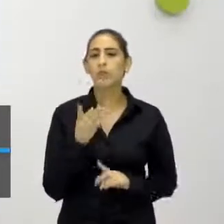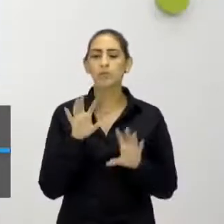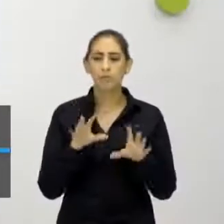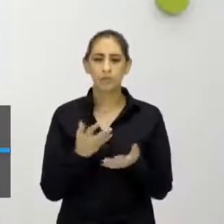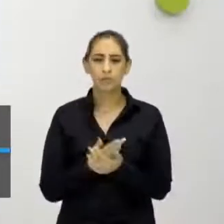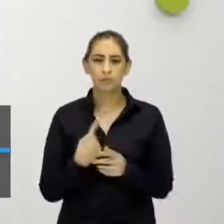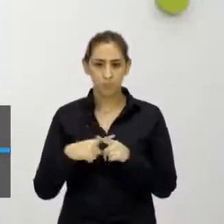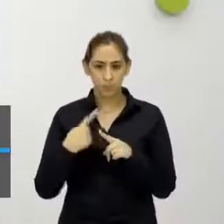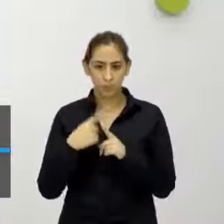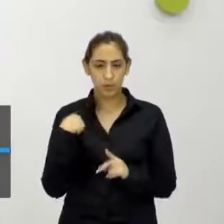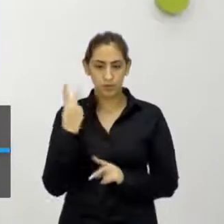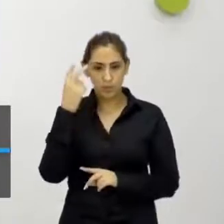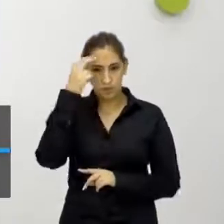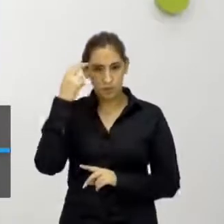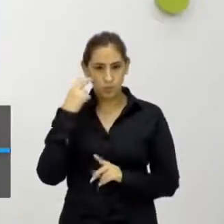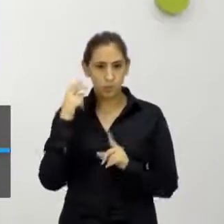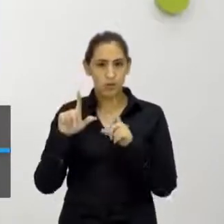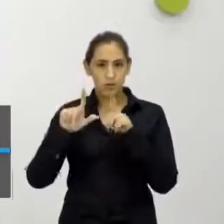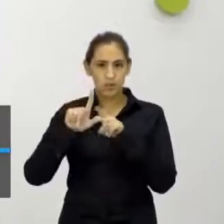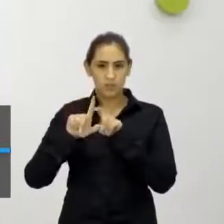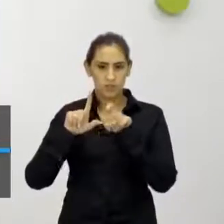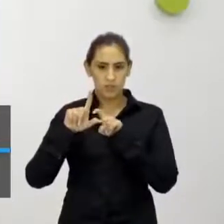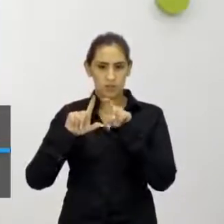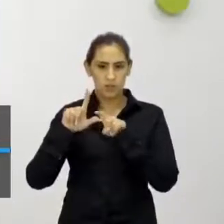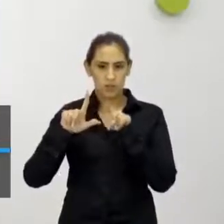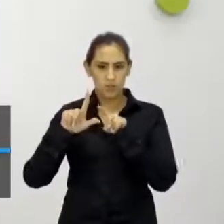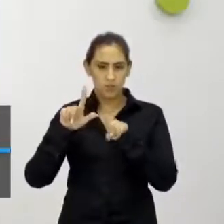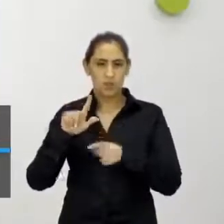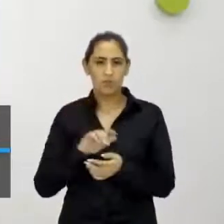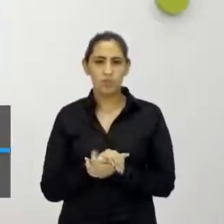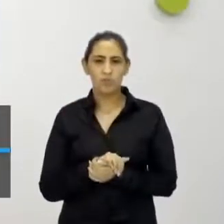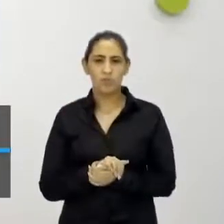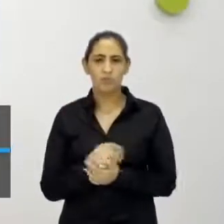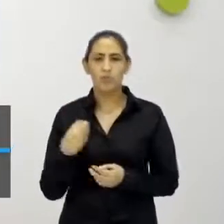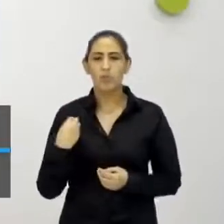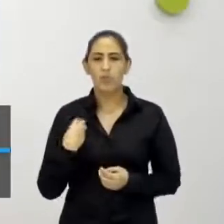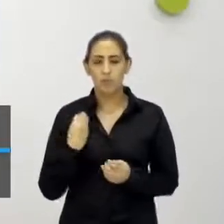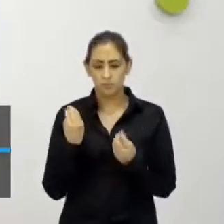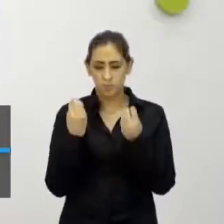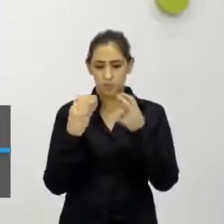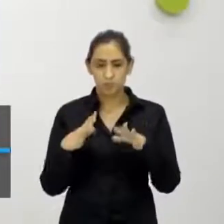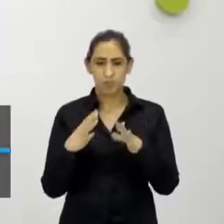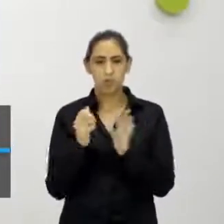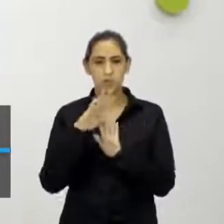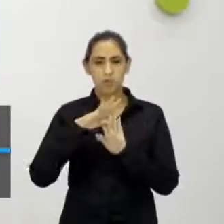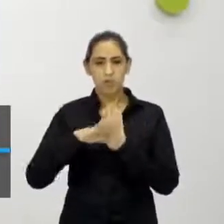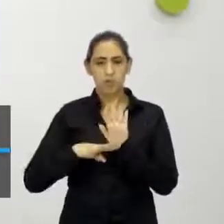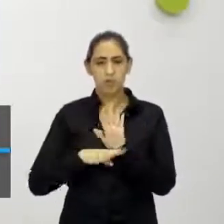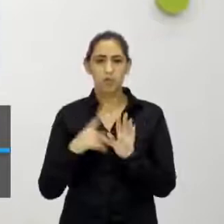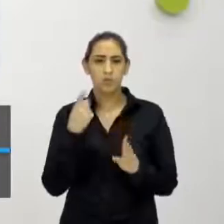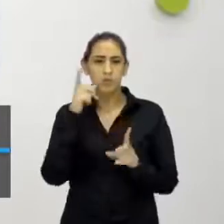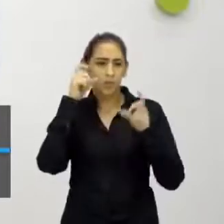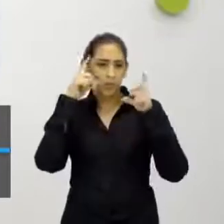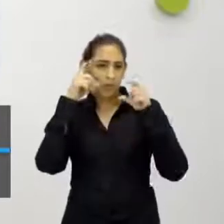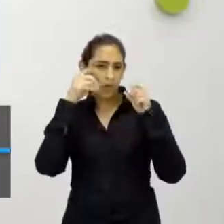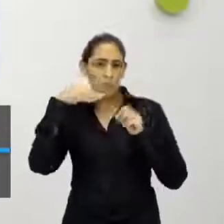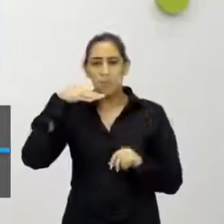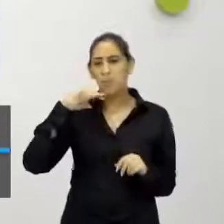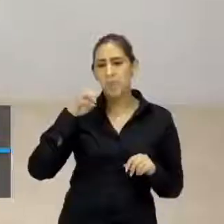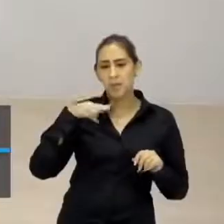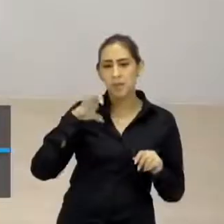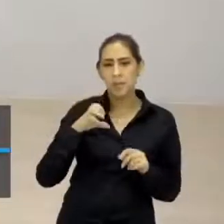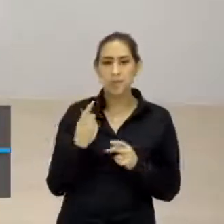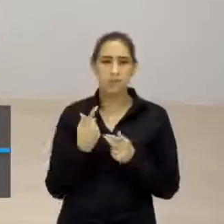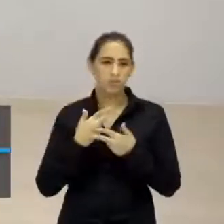na nossa cultura digital, se eu quiser aqui agora, quando estou falando com você, eu publico um texto, publico uma imagem, publico um meme, publico alguma coisa.